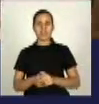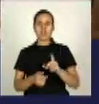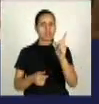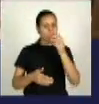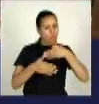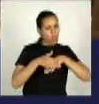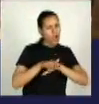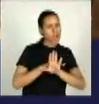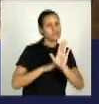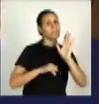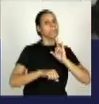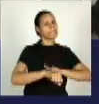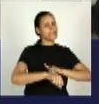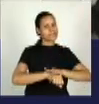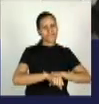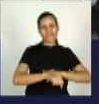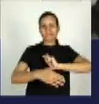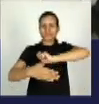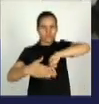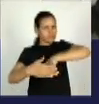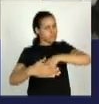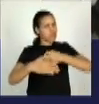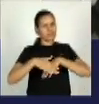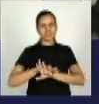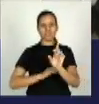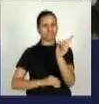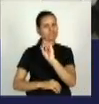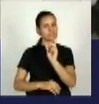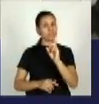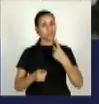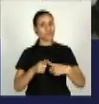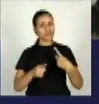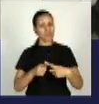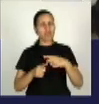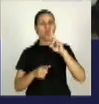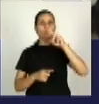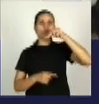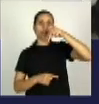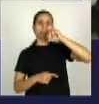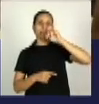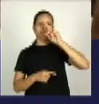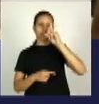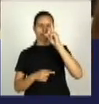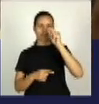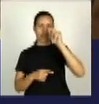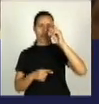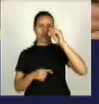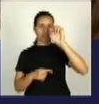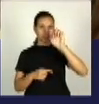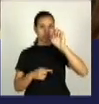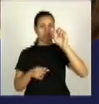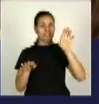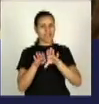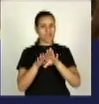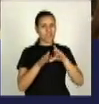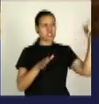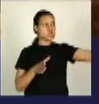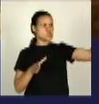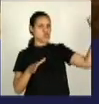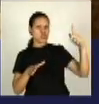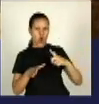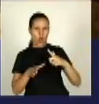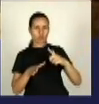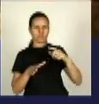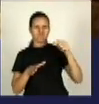Então vamos fazer do mesmo modo, não guarde no banheiro, não guarde na cozinha, isso por questões de umidade. Não deixe exposto ao